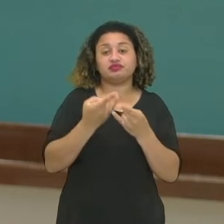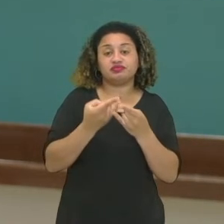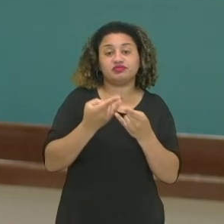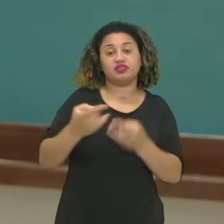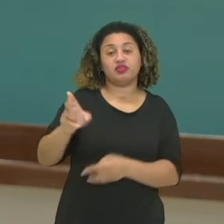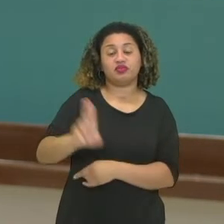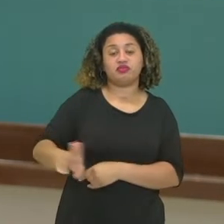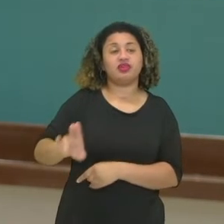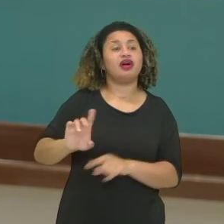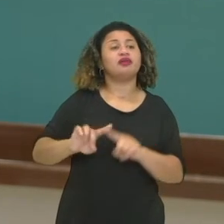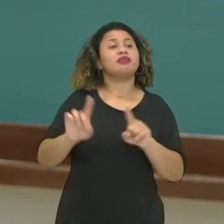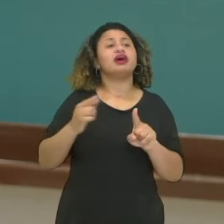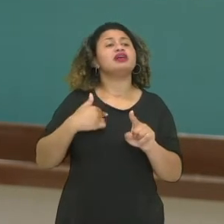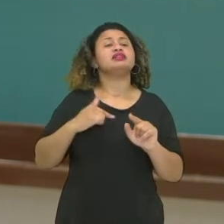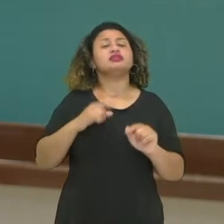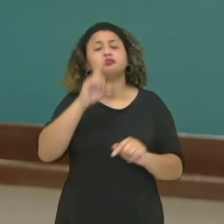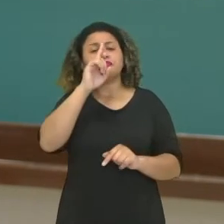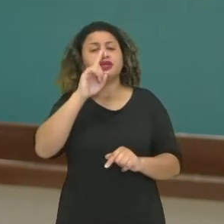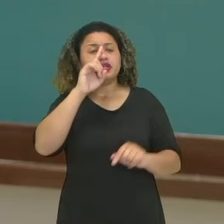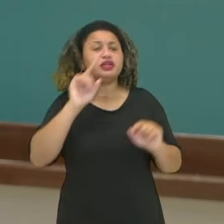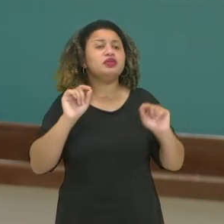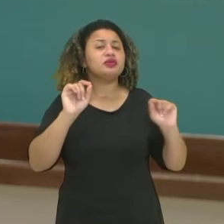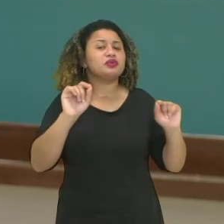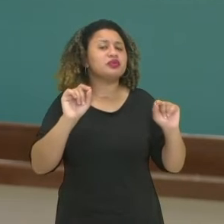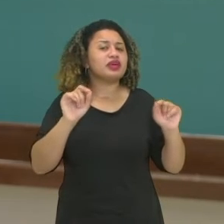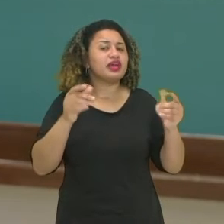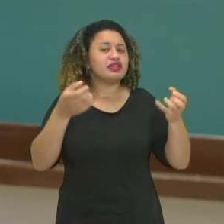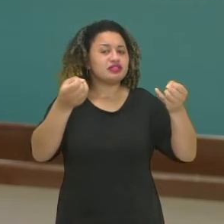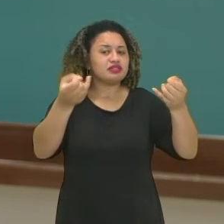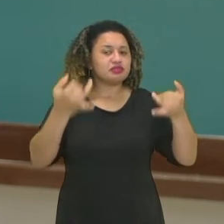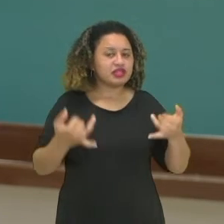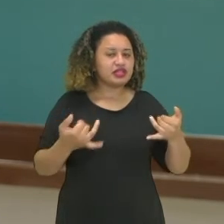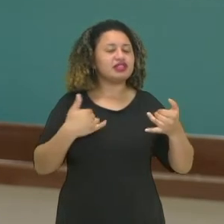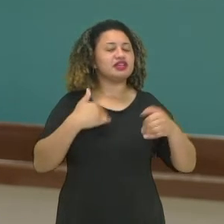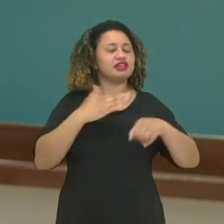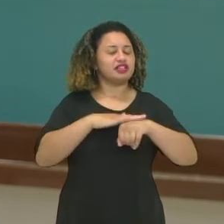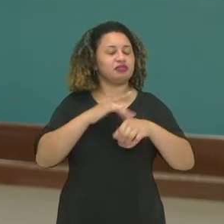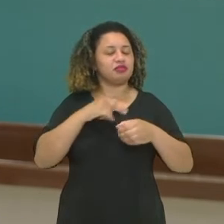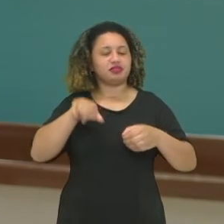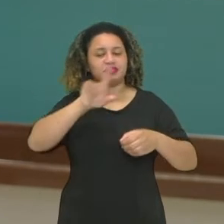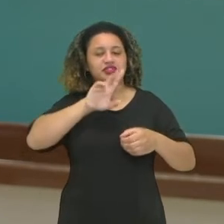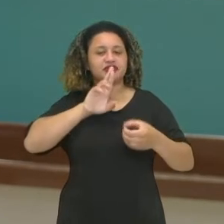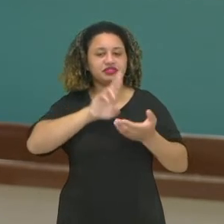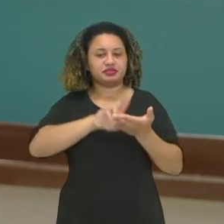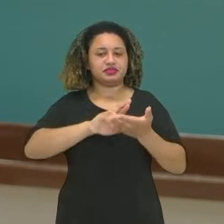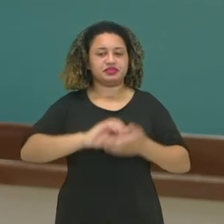quais riscos essa atitude oferece? Vou dar um tempinho para vocês pensarem sobre isso.